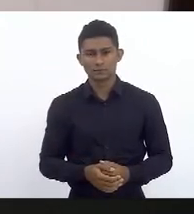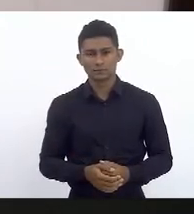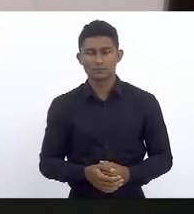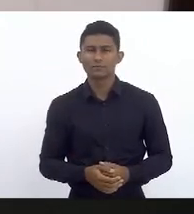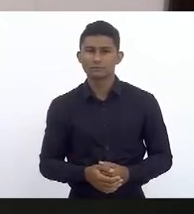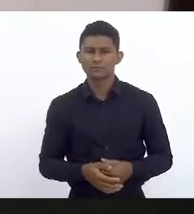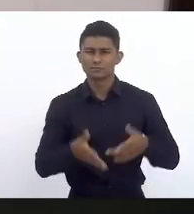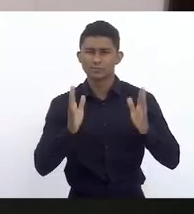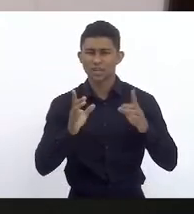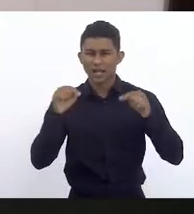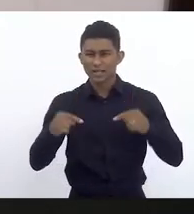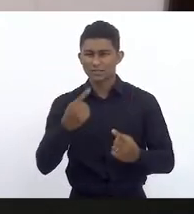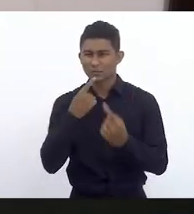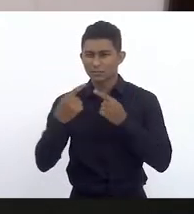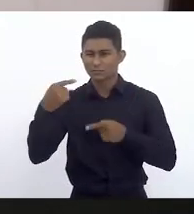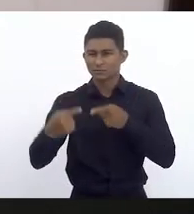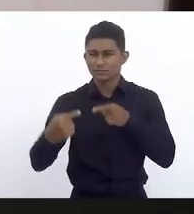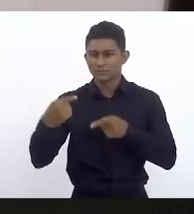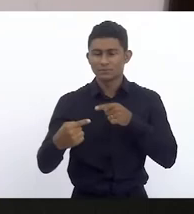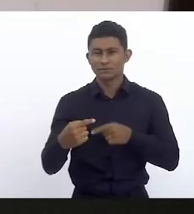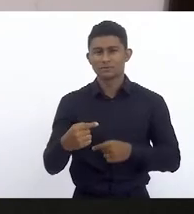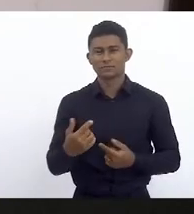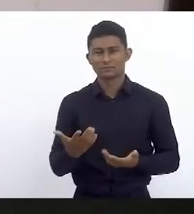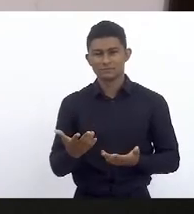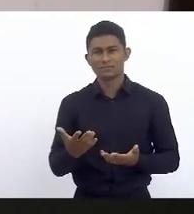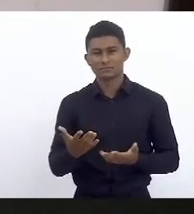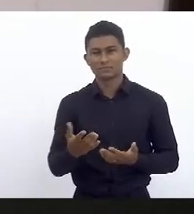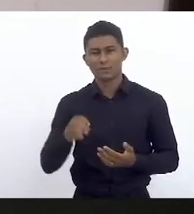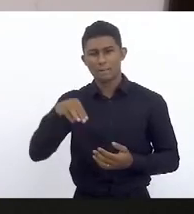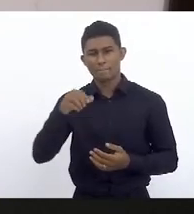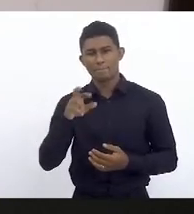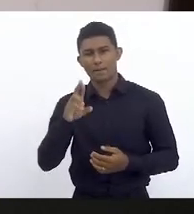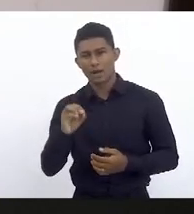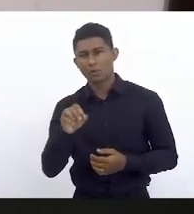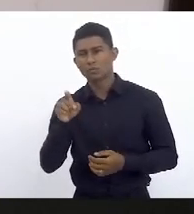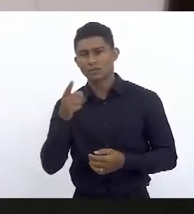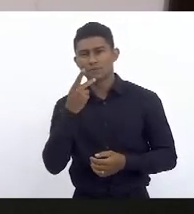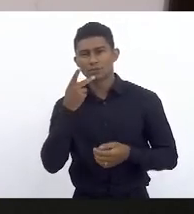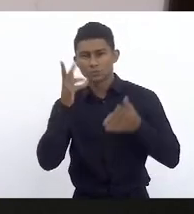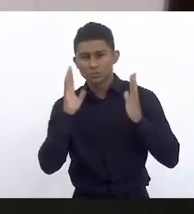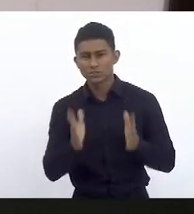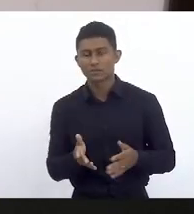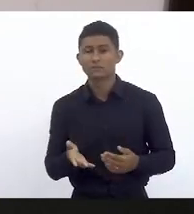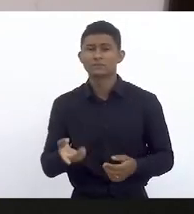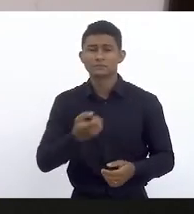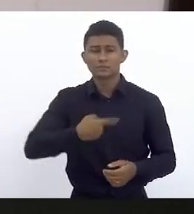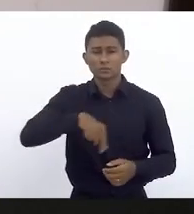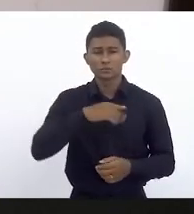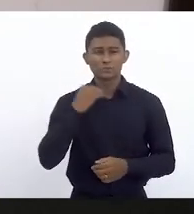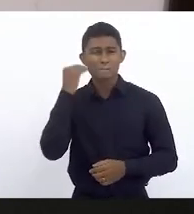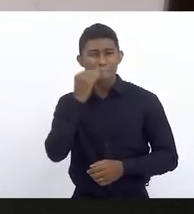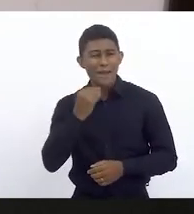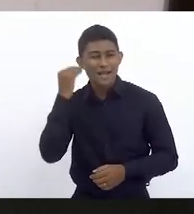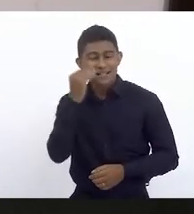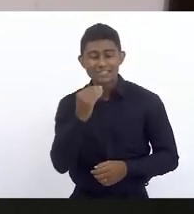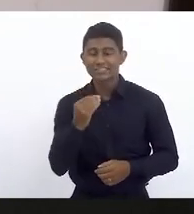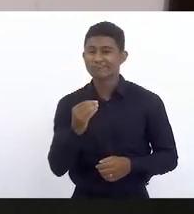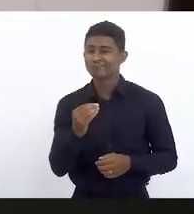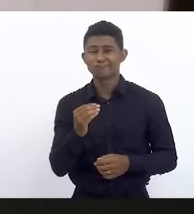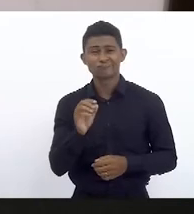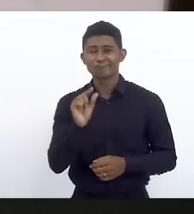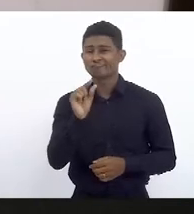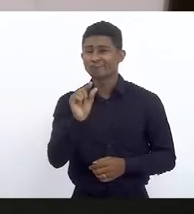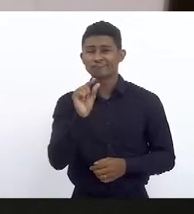já foi levantada aqui pelo Aldir também, pelo Mauro. A gente é muito inexperiente ainda em